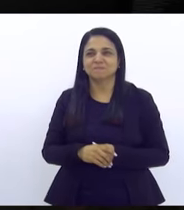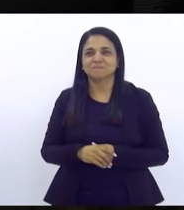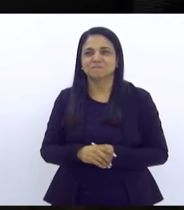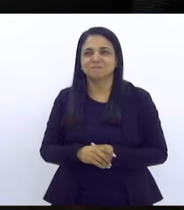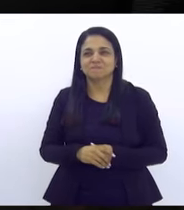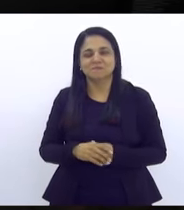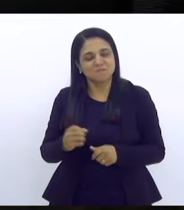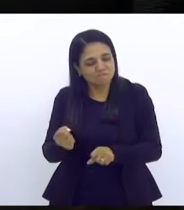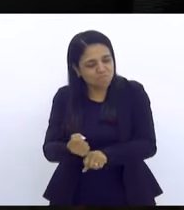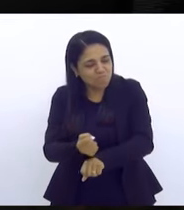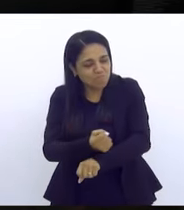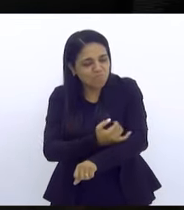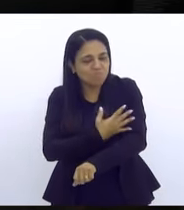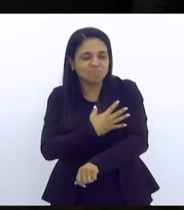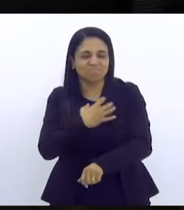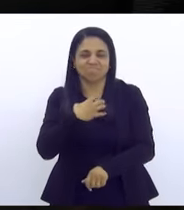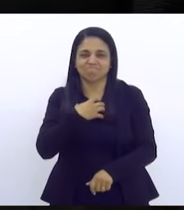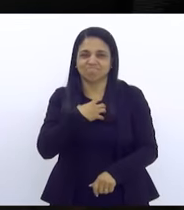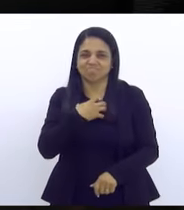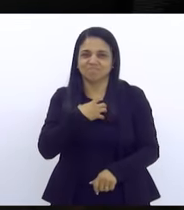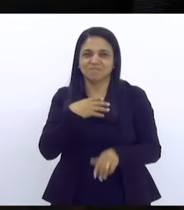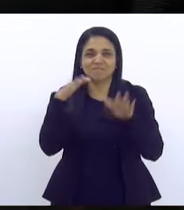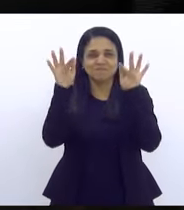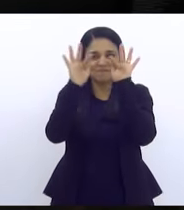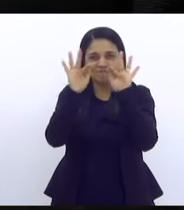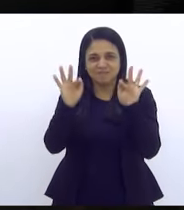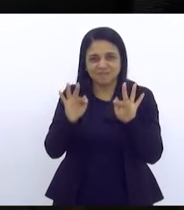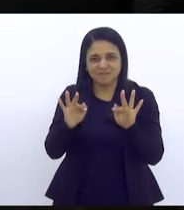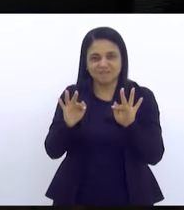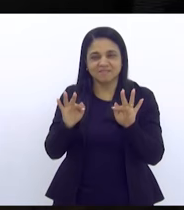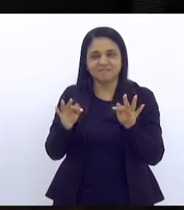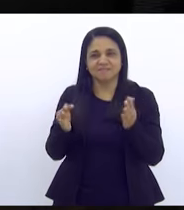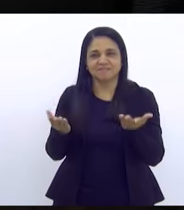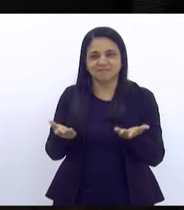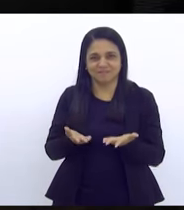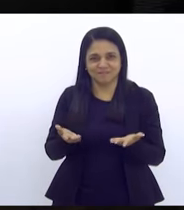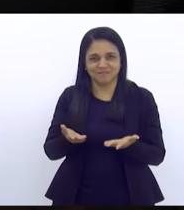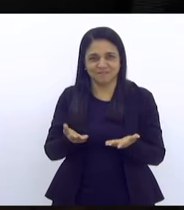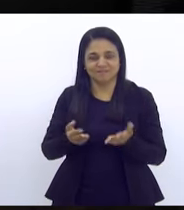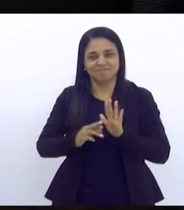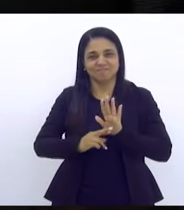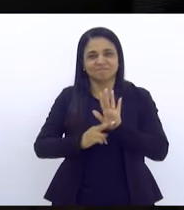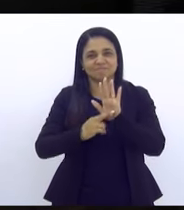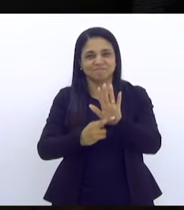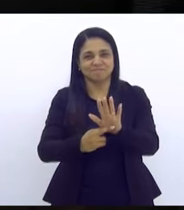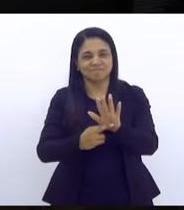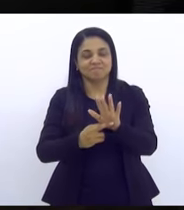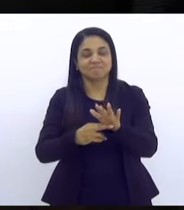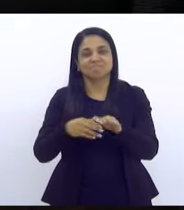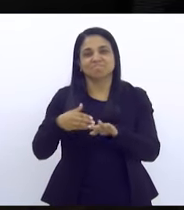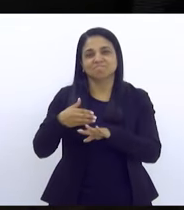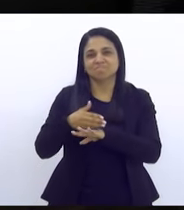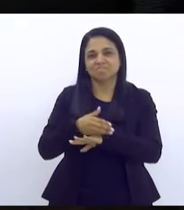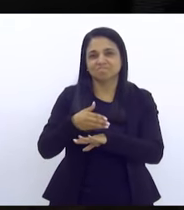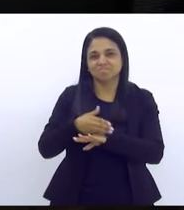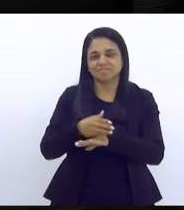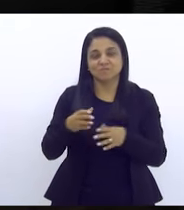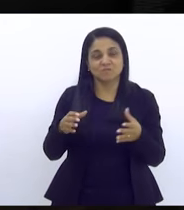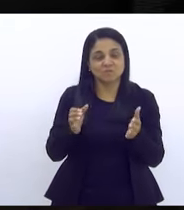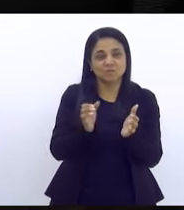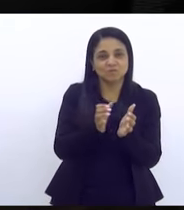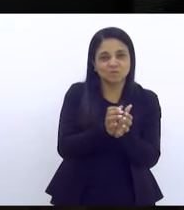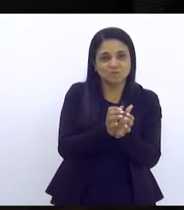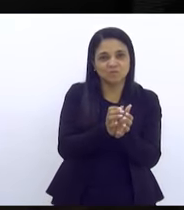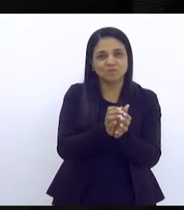Muito emocionante, muito feliz de estar aqui. Muito feliz de fazer parte desse grupo